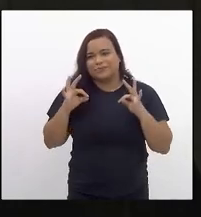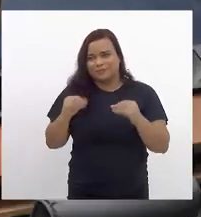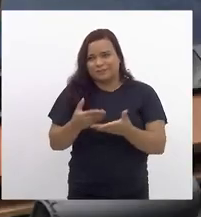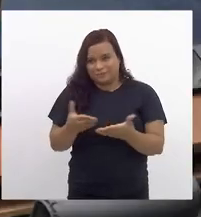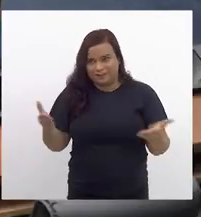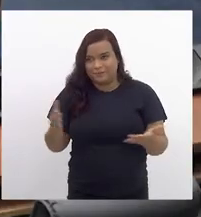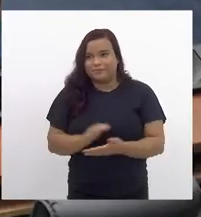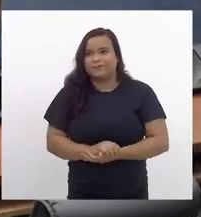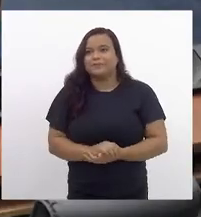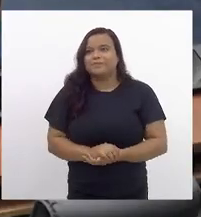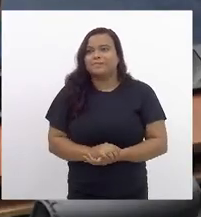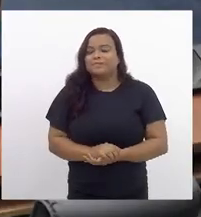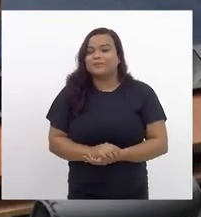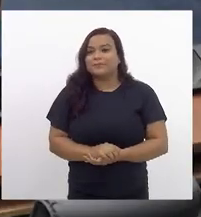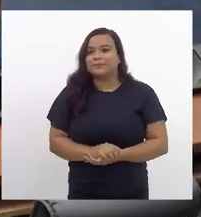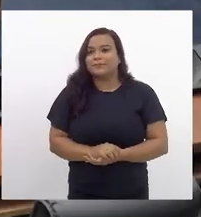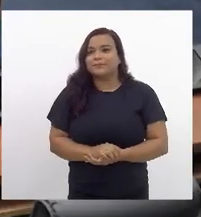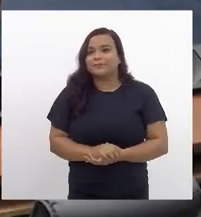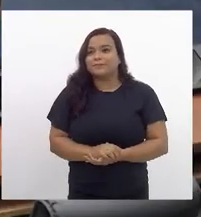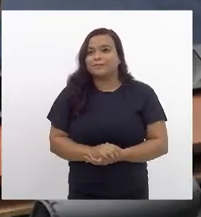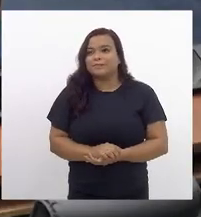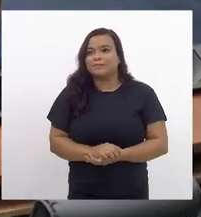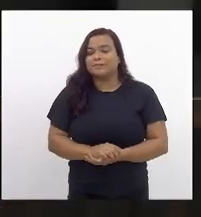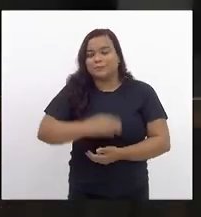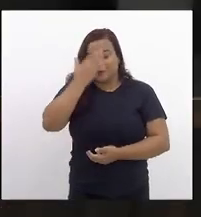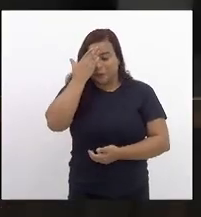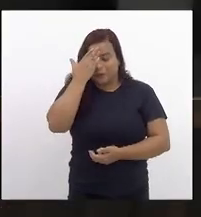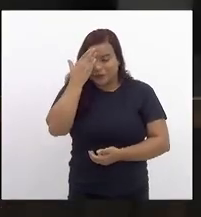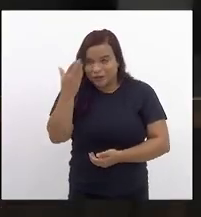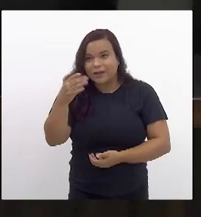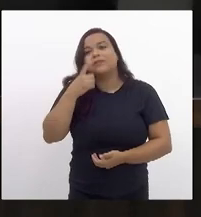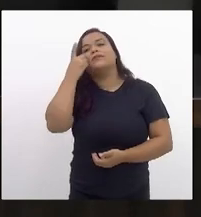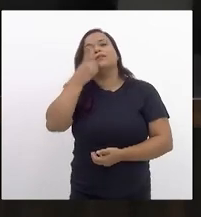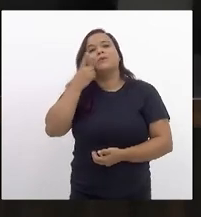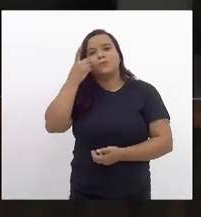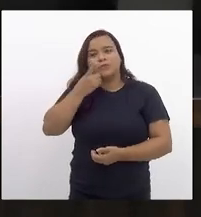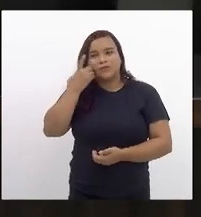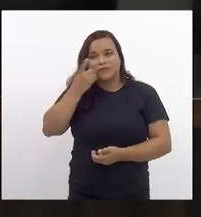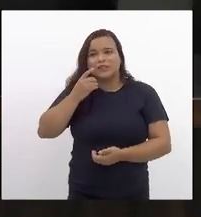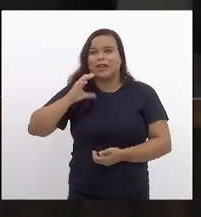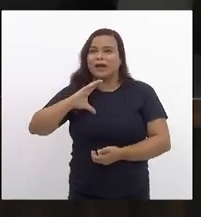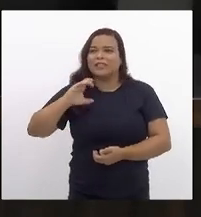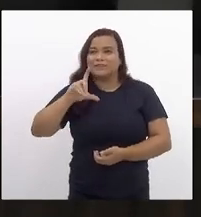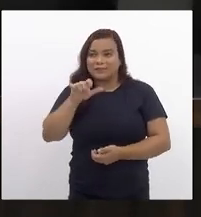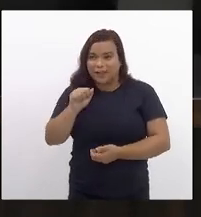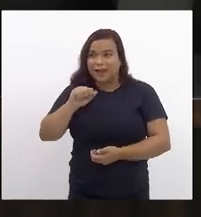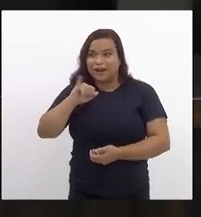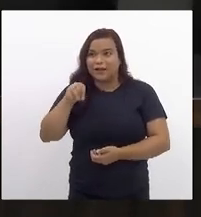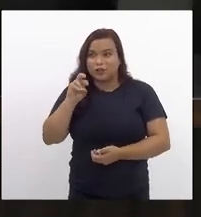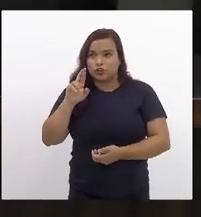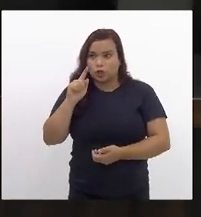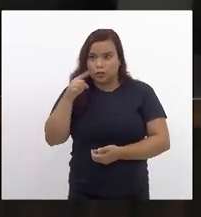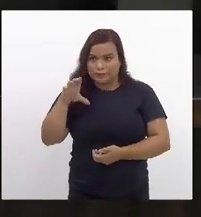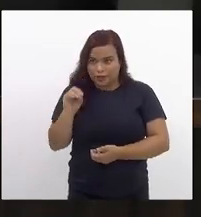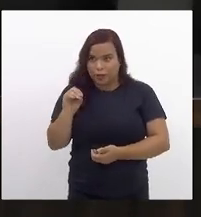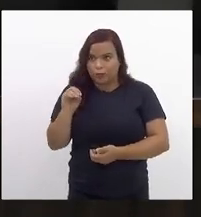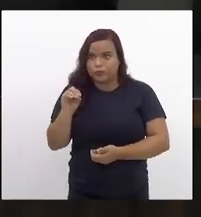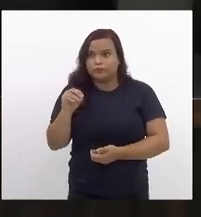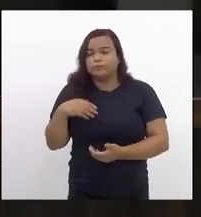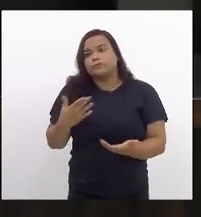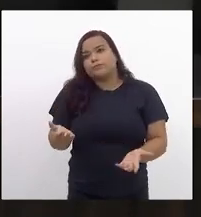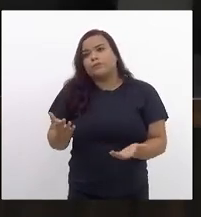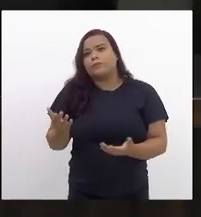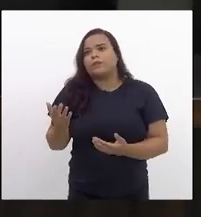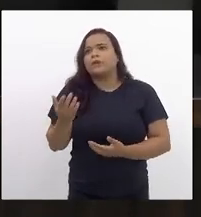a todos e obrigado deputada Célia Jordão em não